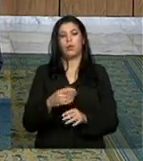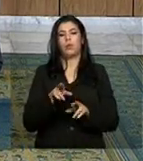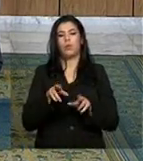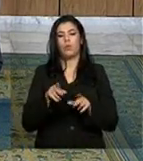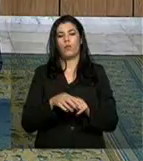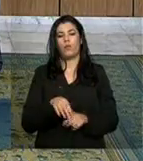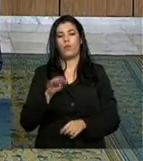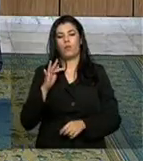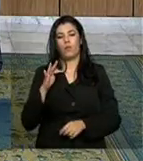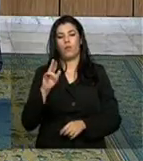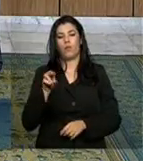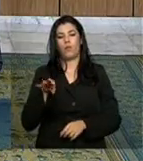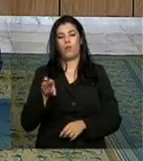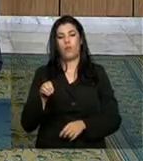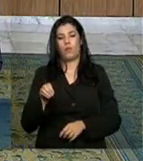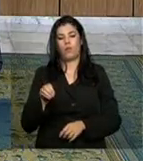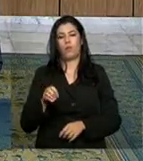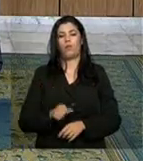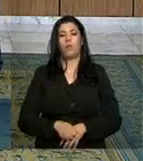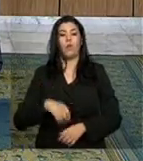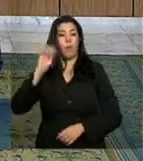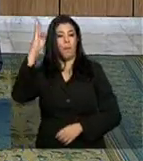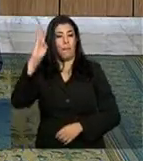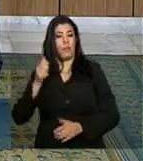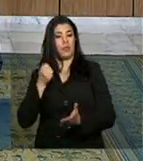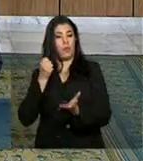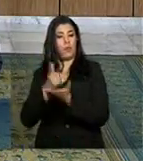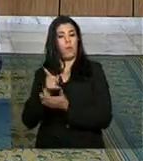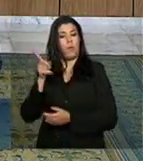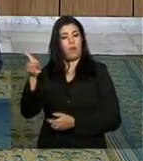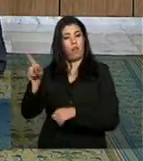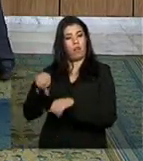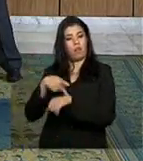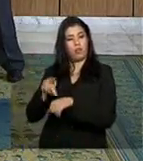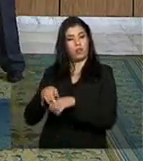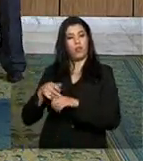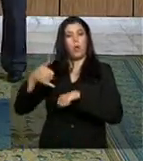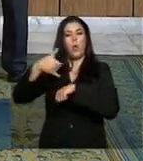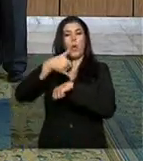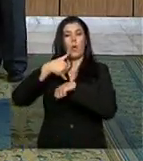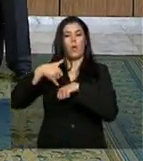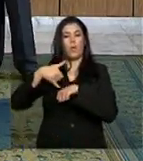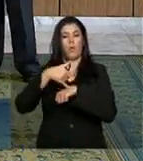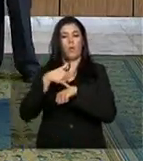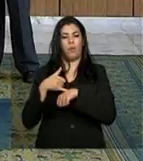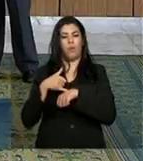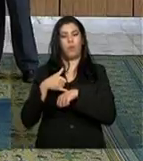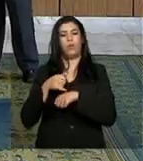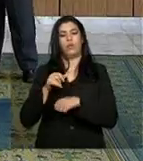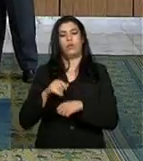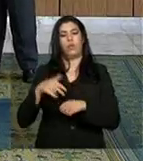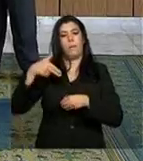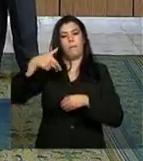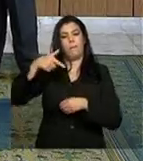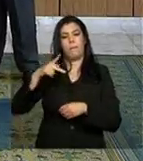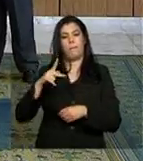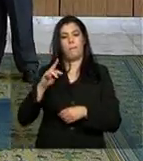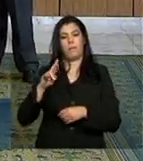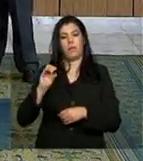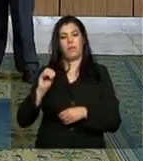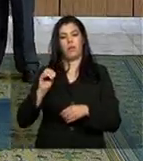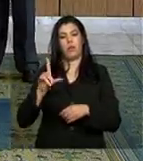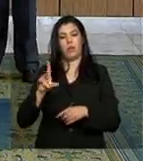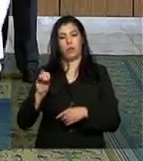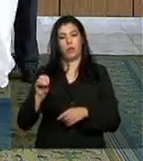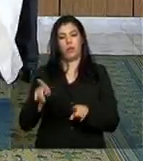fumo. O Brasil compra da Nigéria, principalmente, óleos brutos de petróleo e o GLP, né, que é o